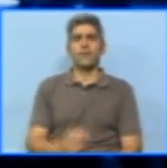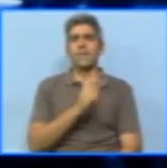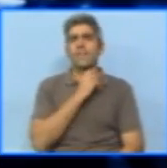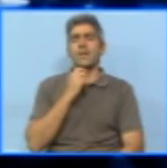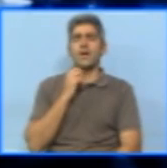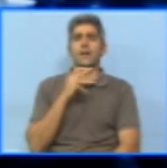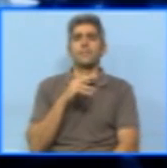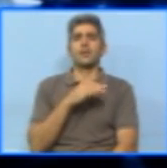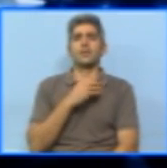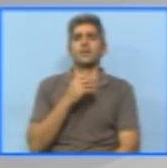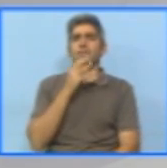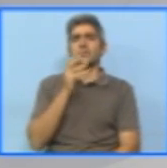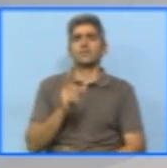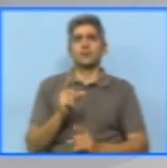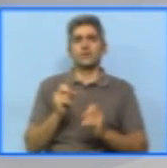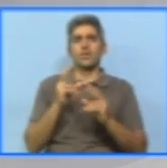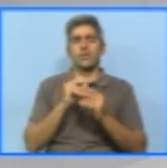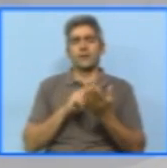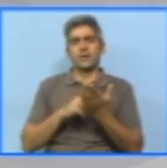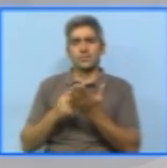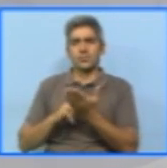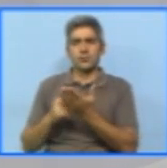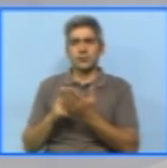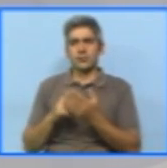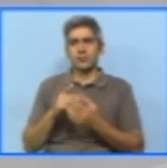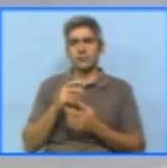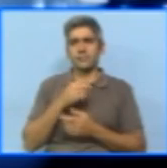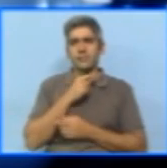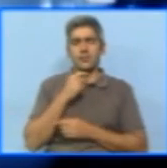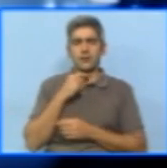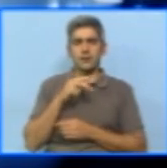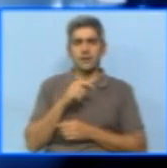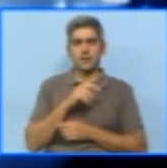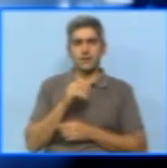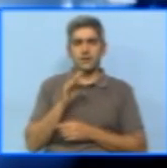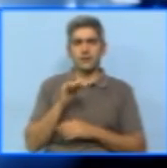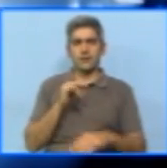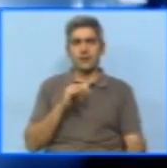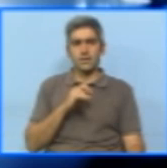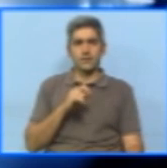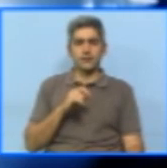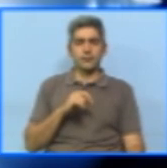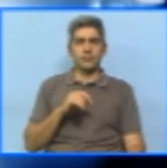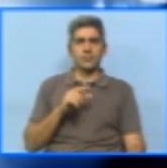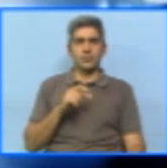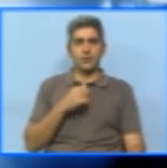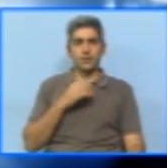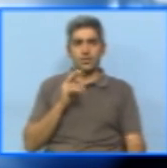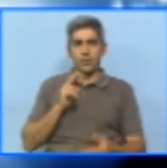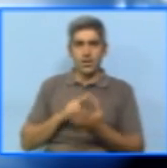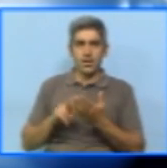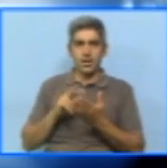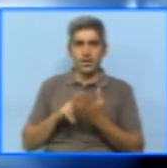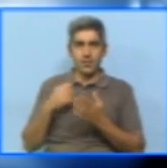Vaz, biblista, a novas traduções como esta que o Padre Nela falou de Frederico Lourenço? Eu tenho em casa, estou lendo,